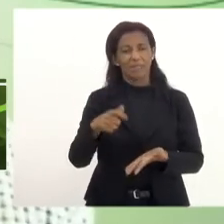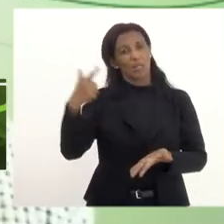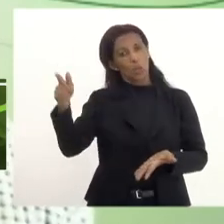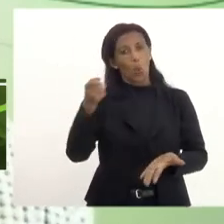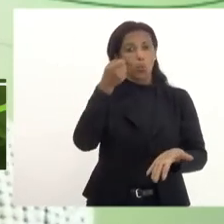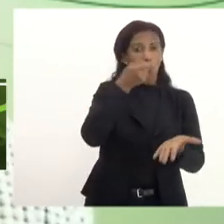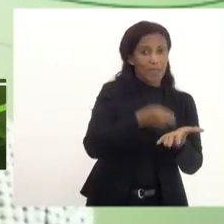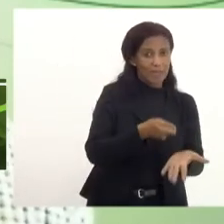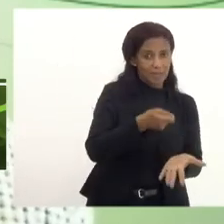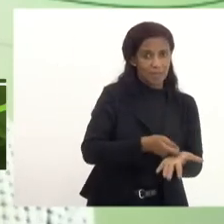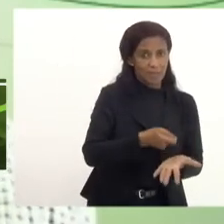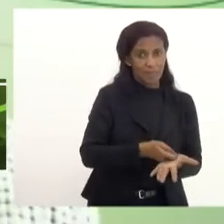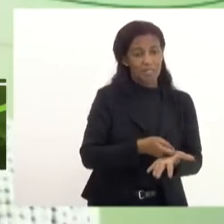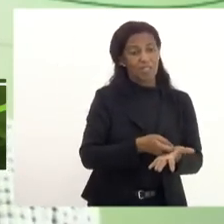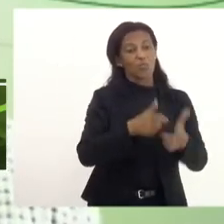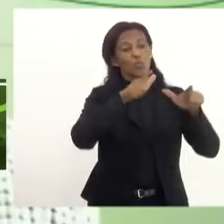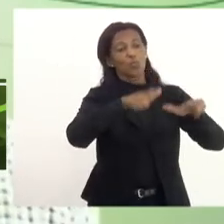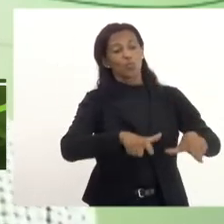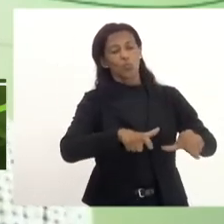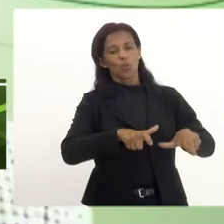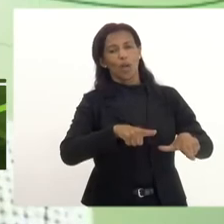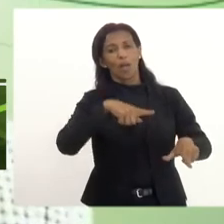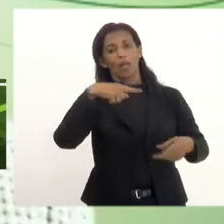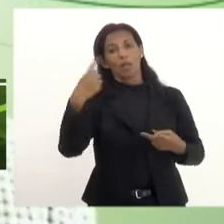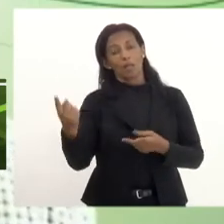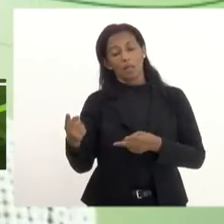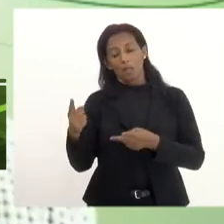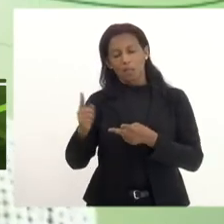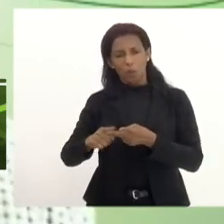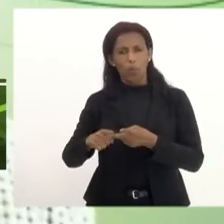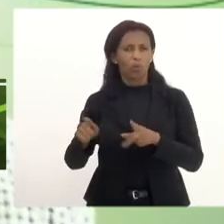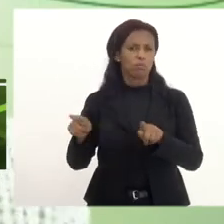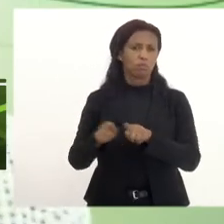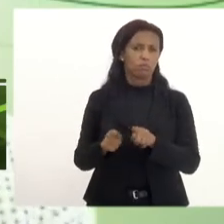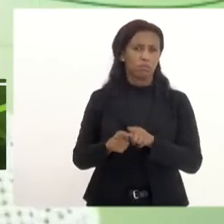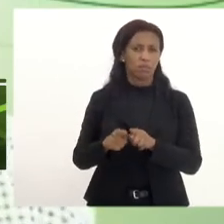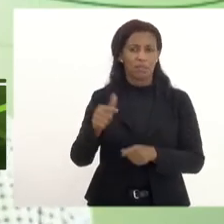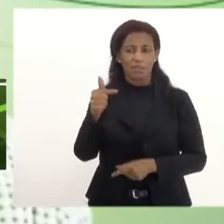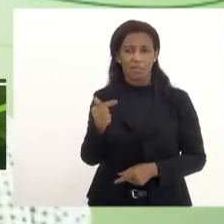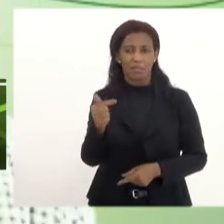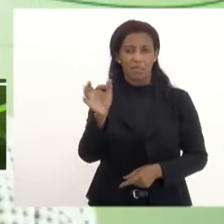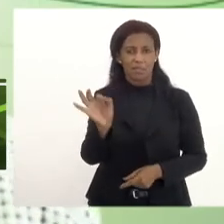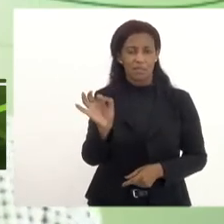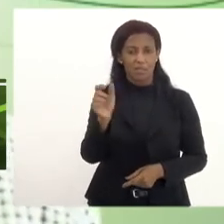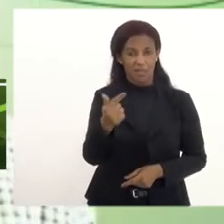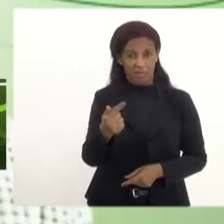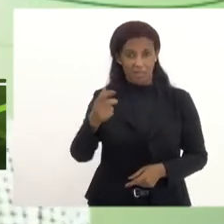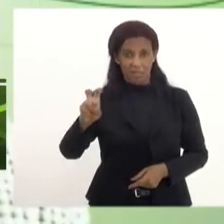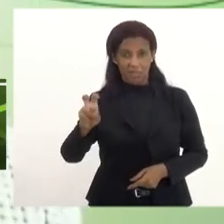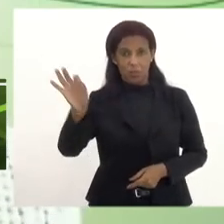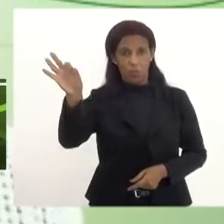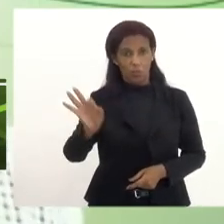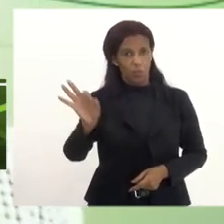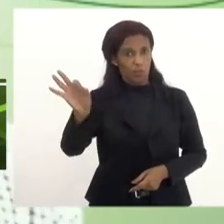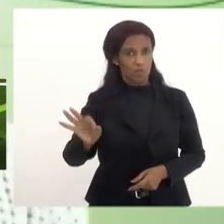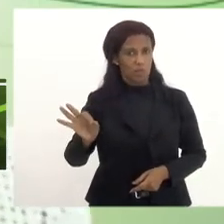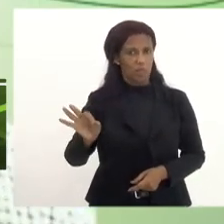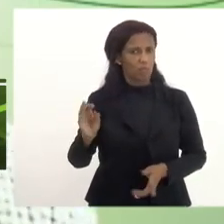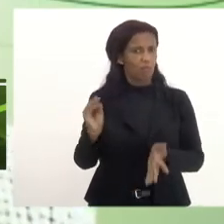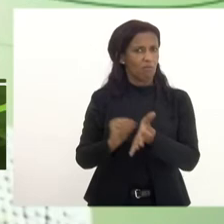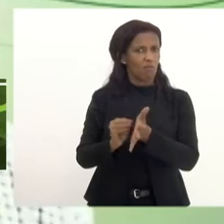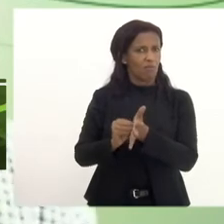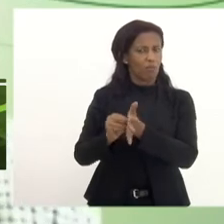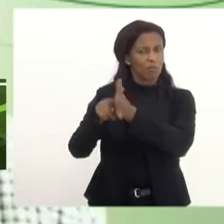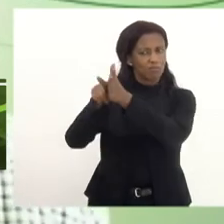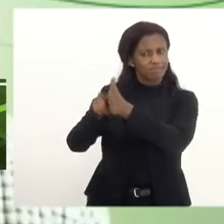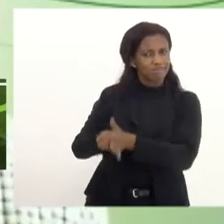você medir o conteúdo local. E um outro ponto é que esse 75%, vamos dizer assim, ele ainda não foi fiscalizado pela ANP